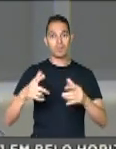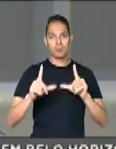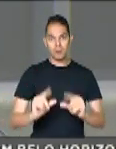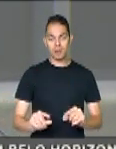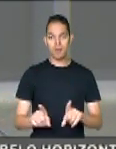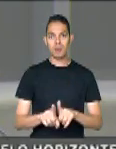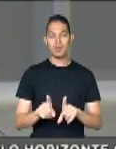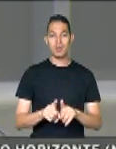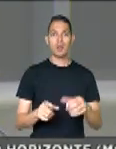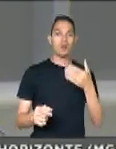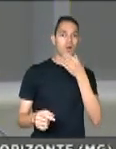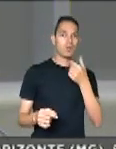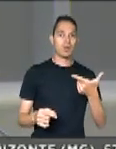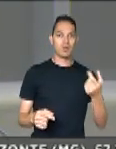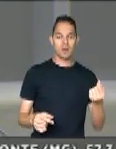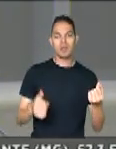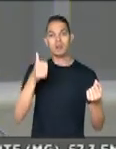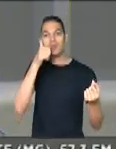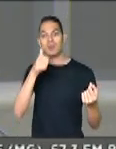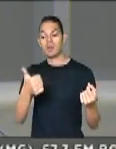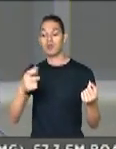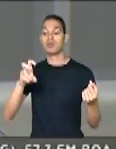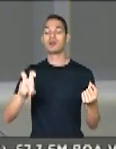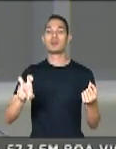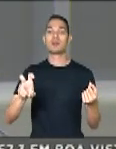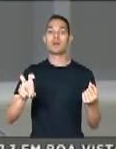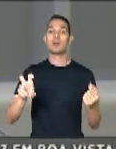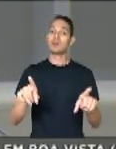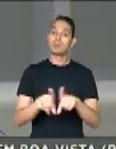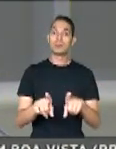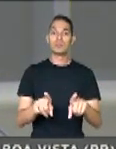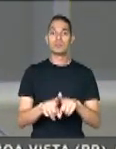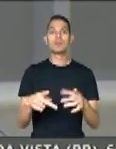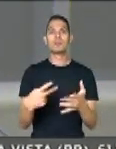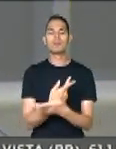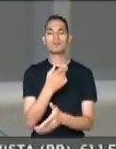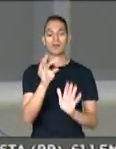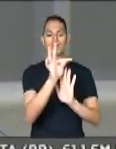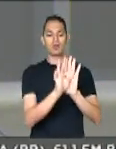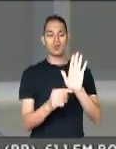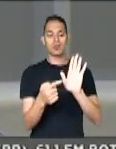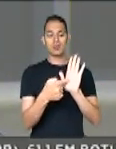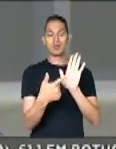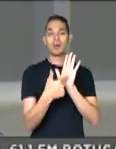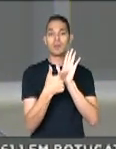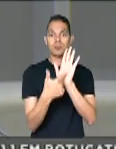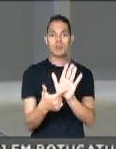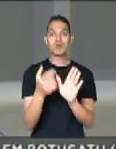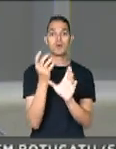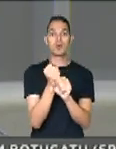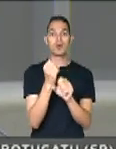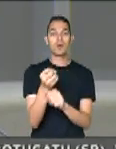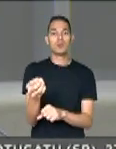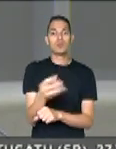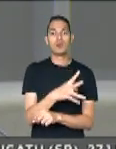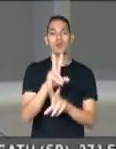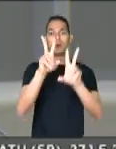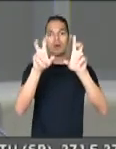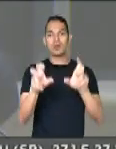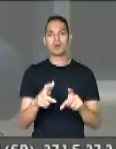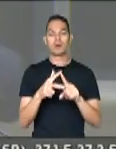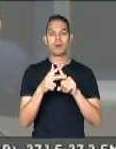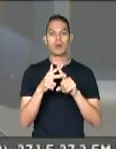de 20 anos para homem e de 15 anos para mulher. Mas, ao mesmo tempo, esse texto traz também um novo cálculo sobre a